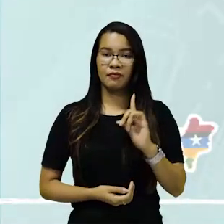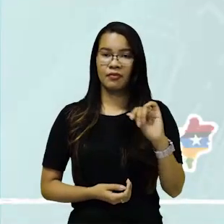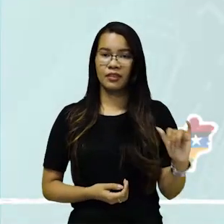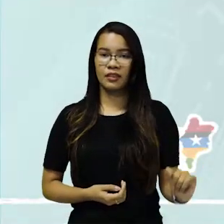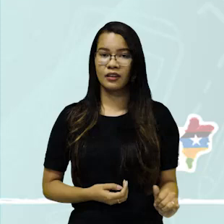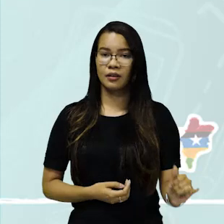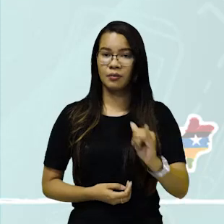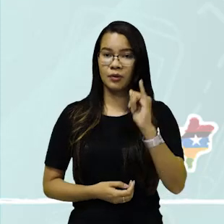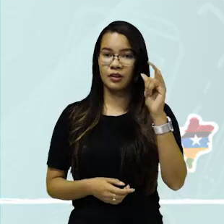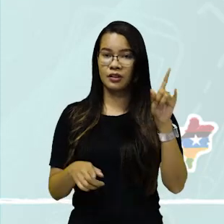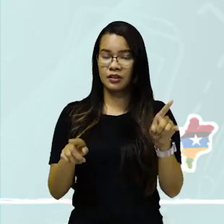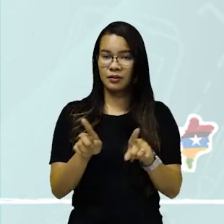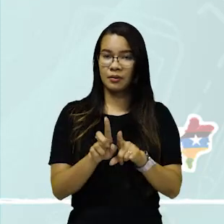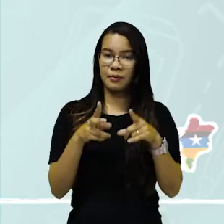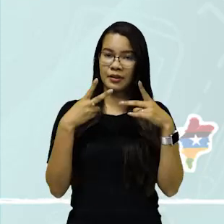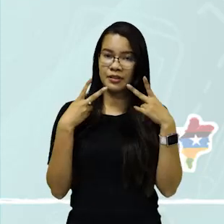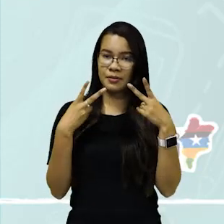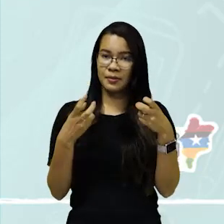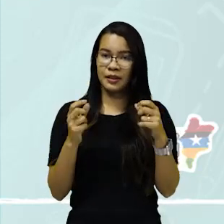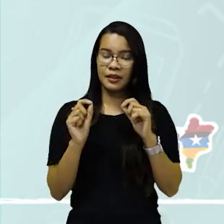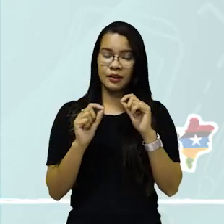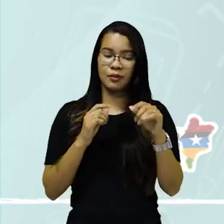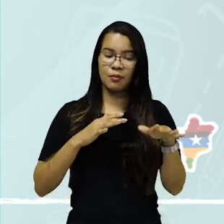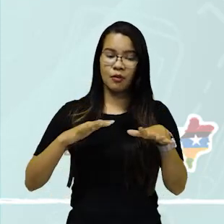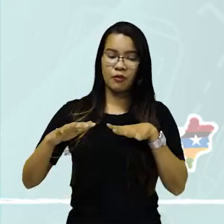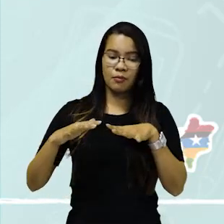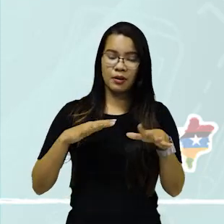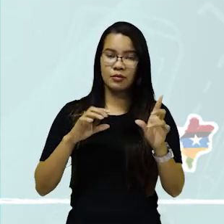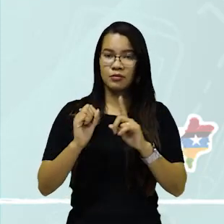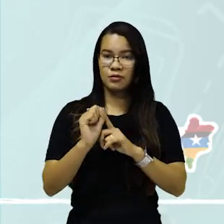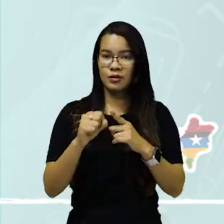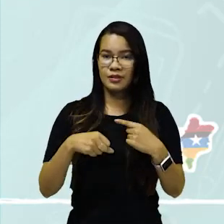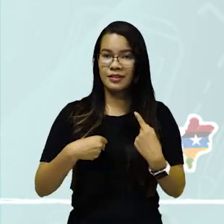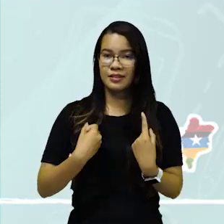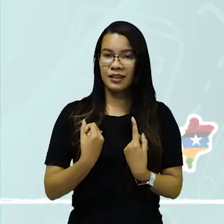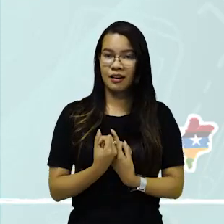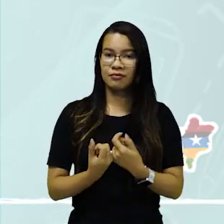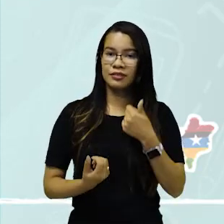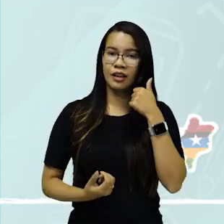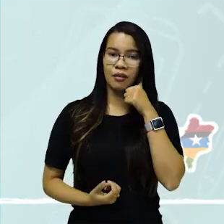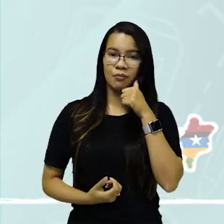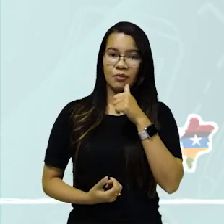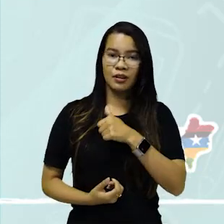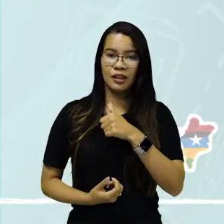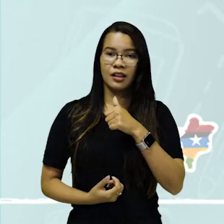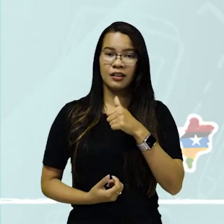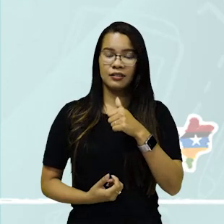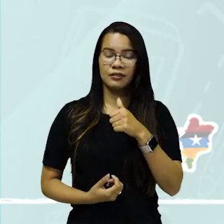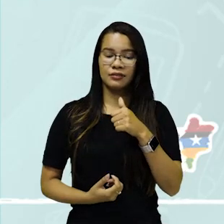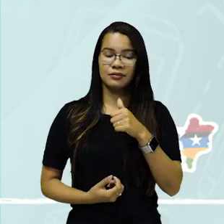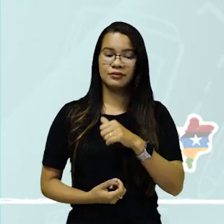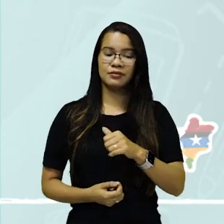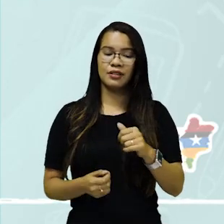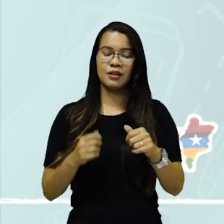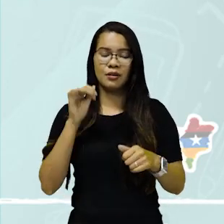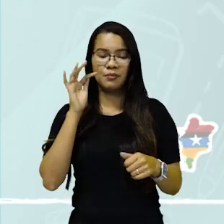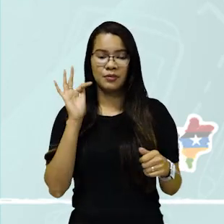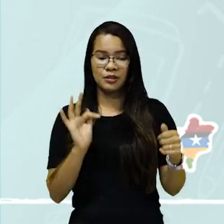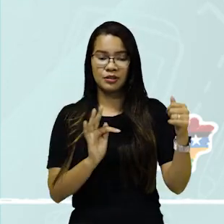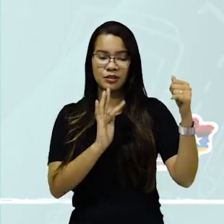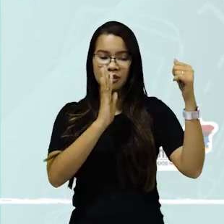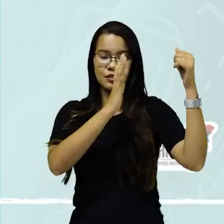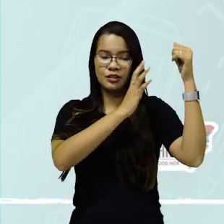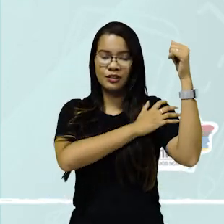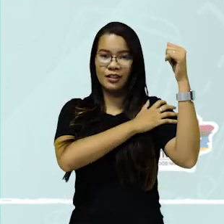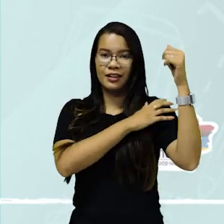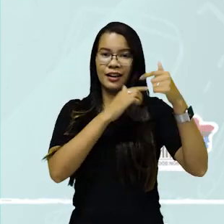Importante observar que o movimento social, o movimento da mulher, o movimento feminista, luta contra